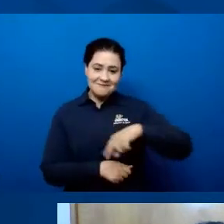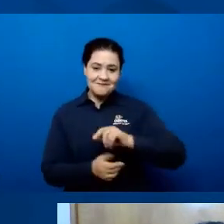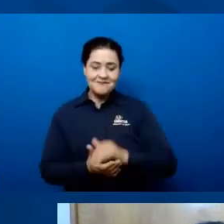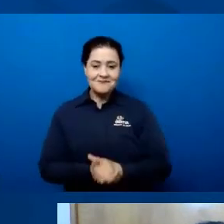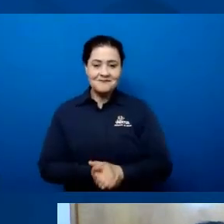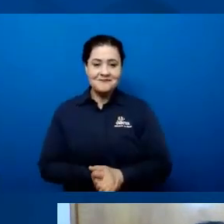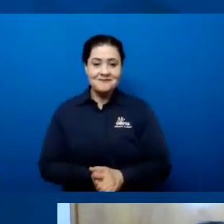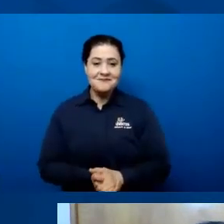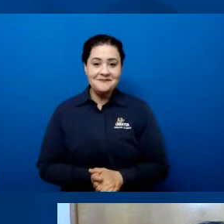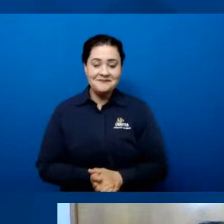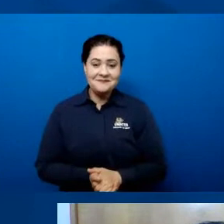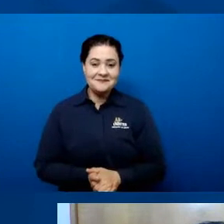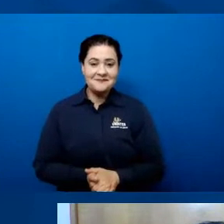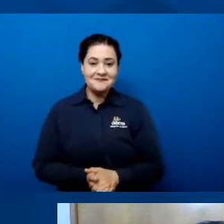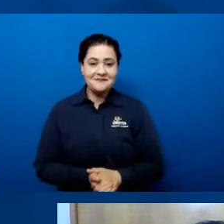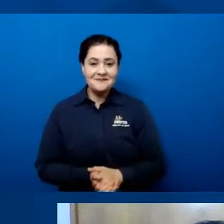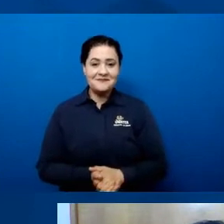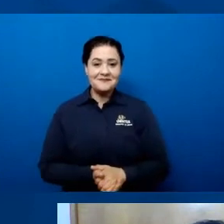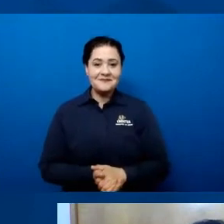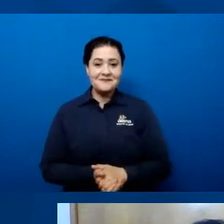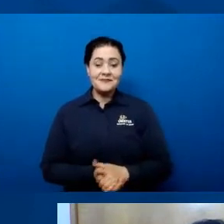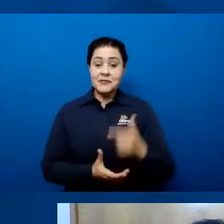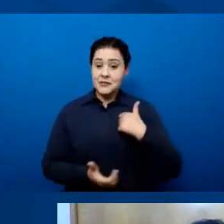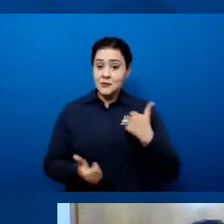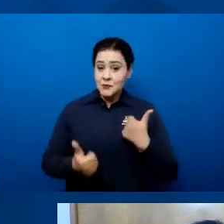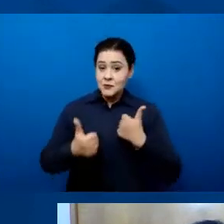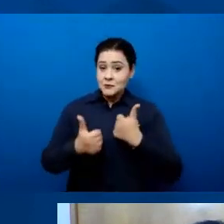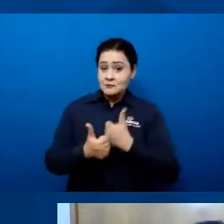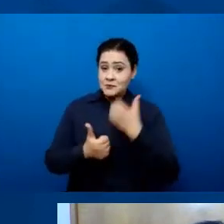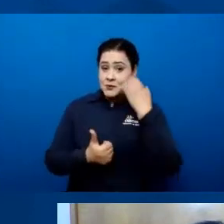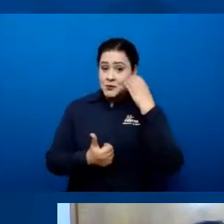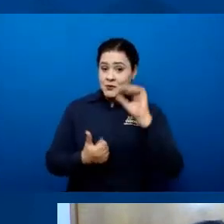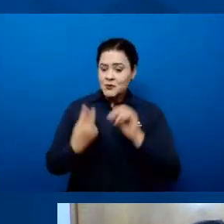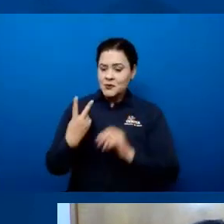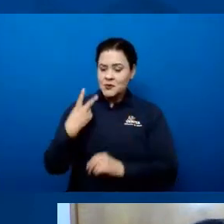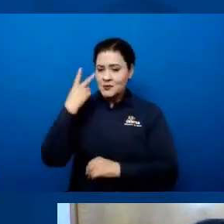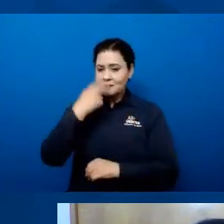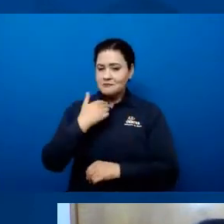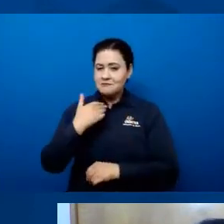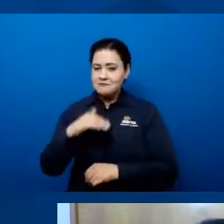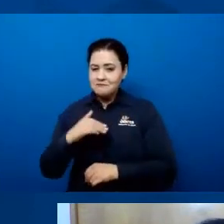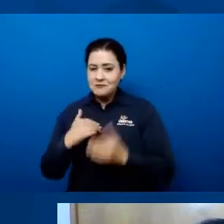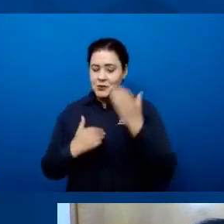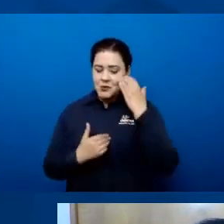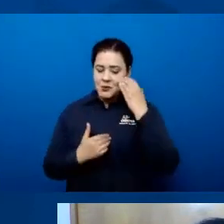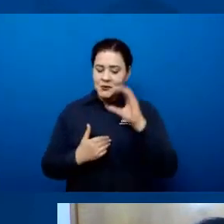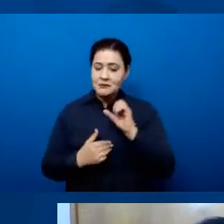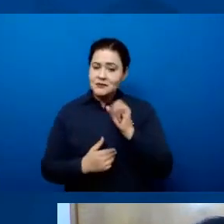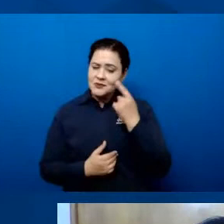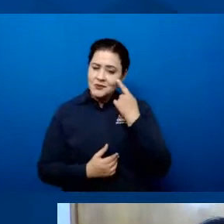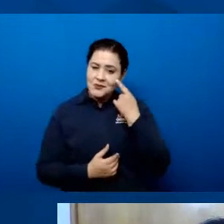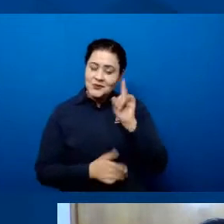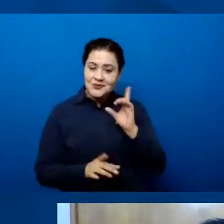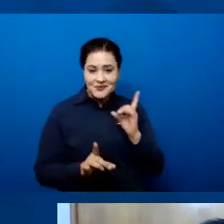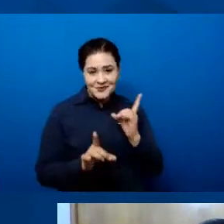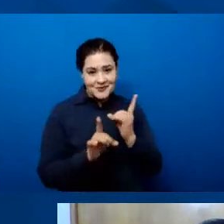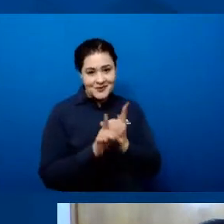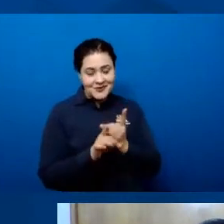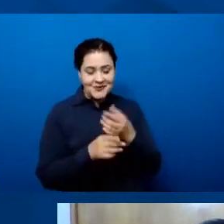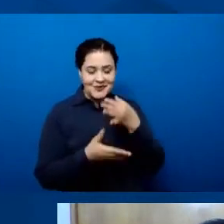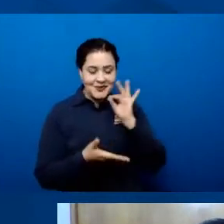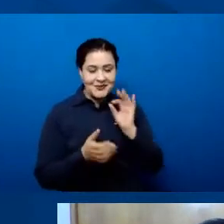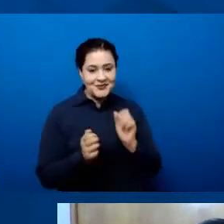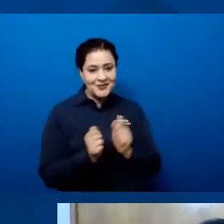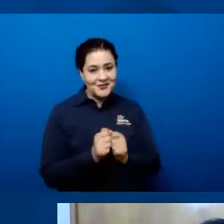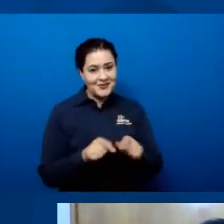bom. Eu tô bem pertinho de Curitiba, estou a 2 horas e meia de Curitiba, então qualquer dia a gente toma um café junto